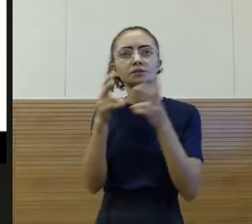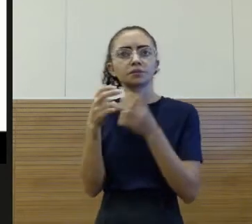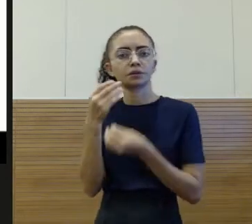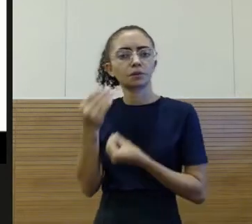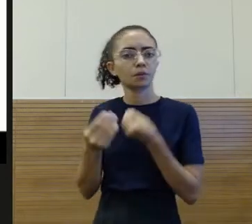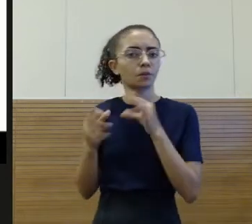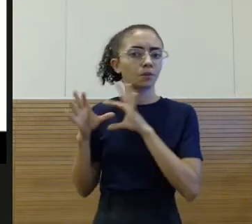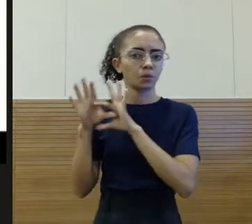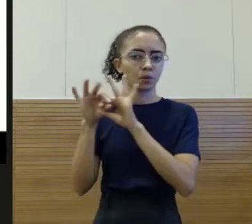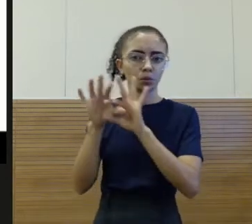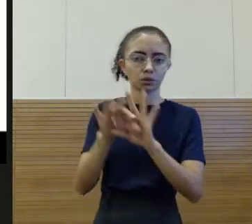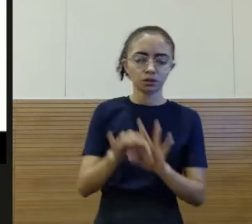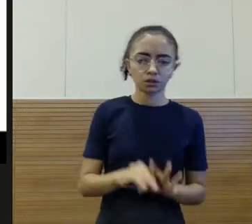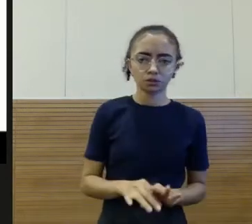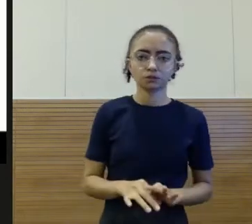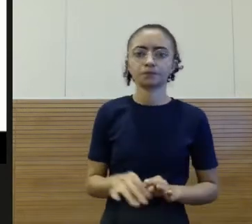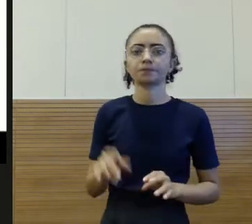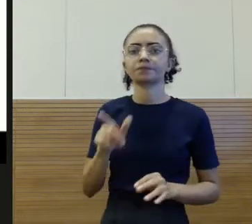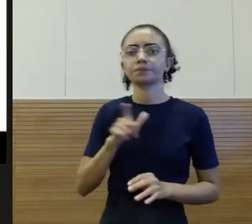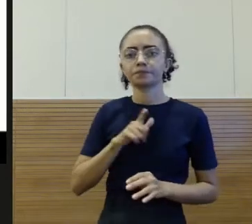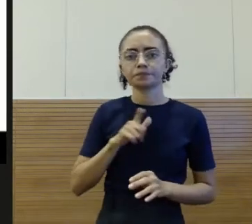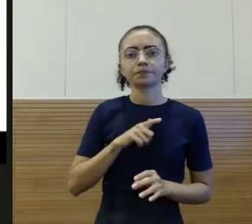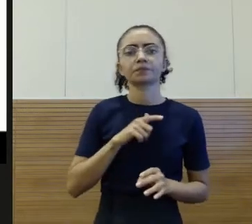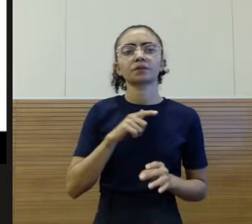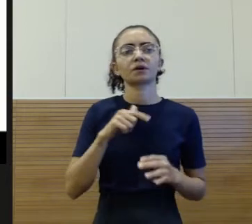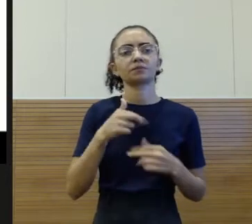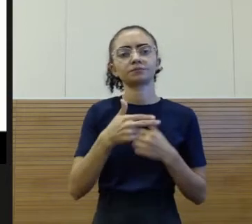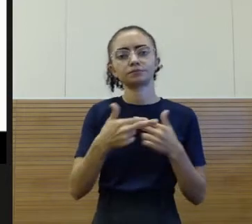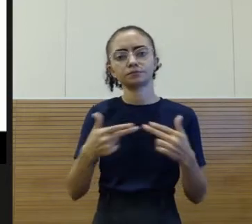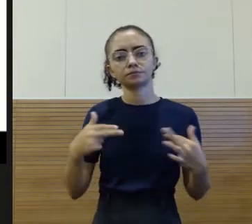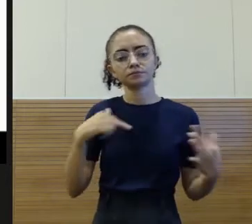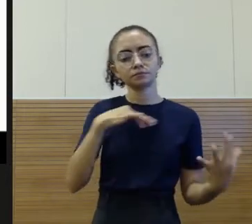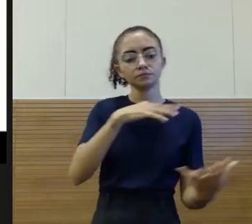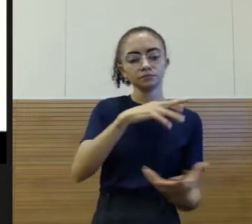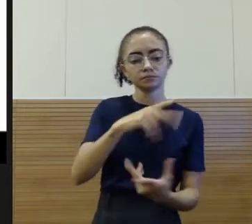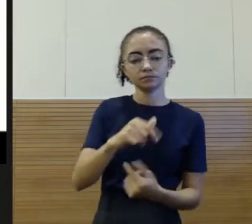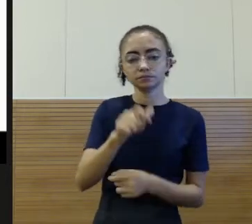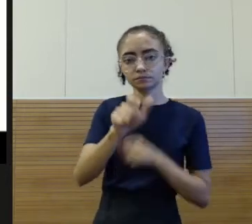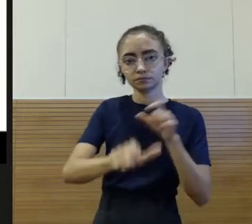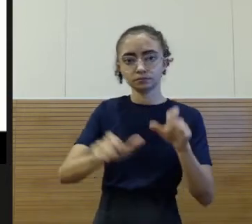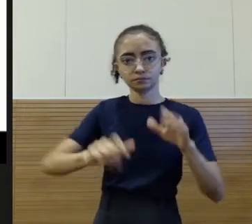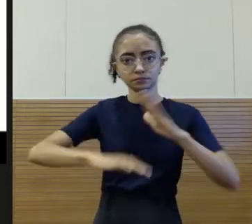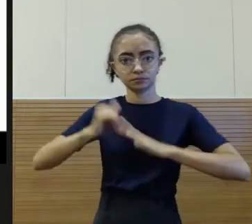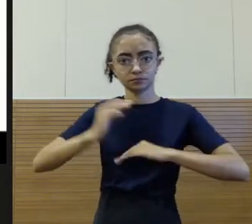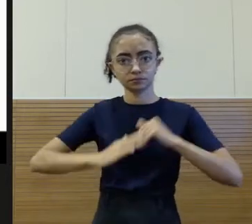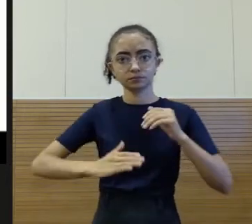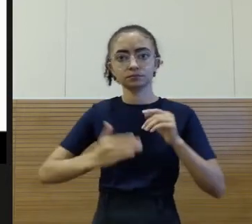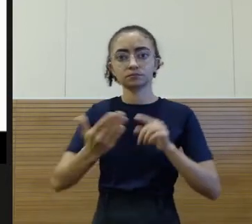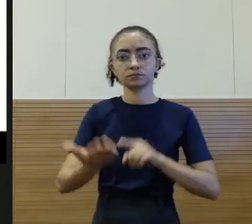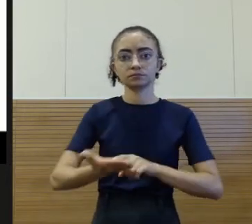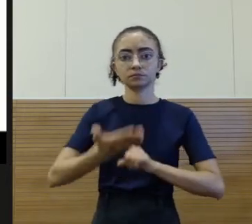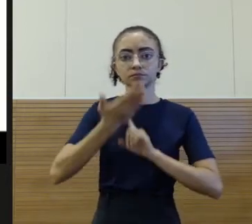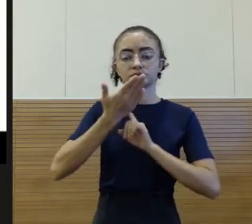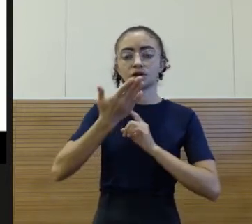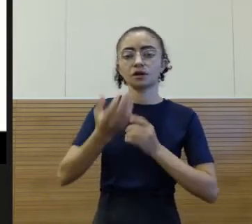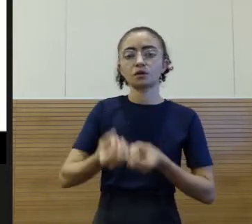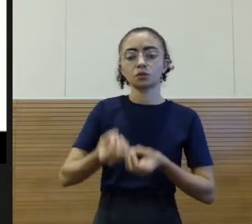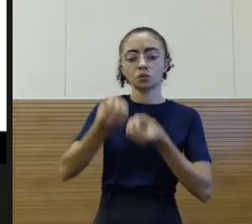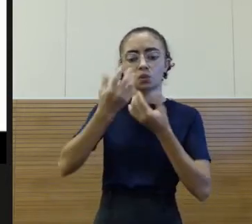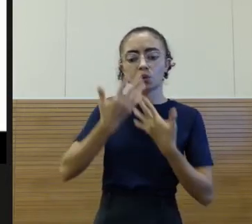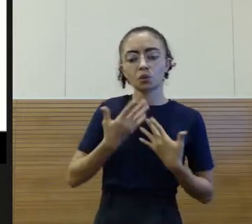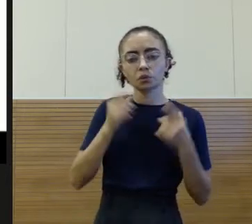documentos emblemáticos, globais, especialistas internacionais que dizem que os guias alimentares têm o potencial